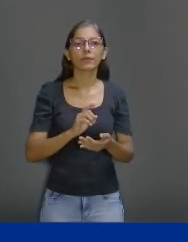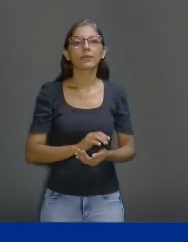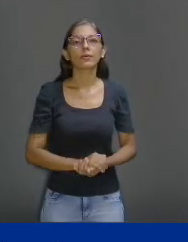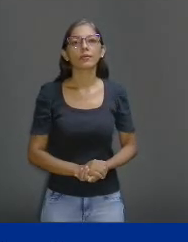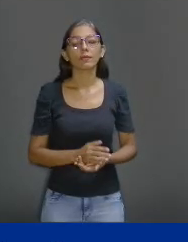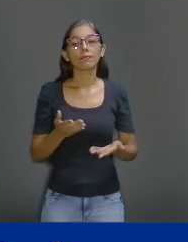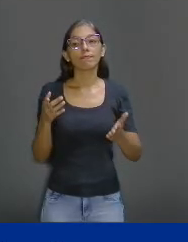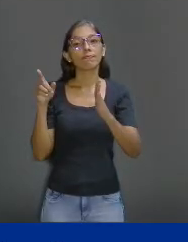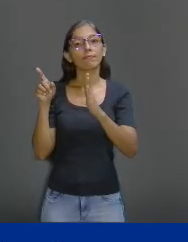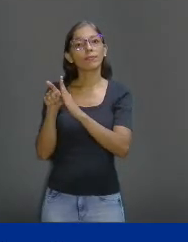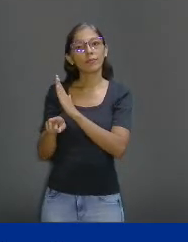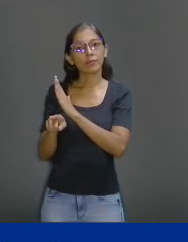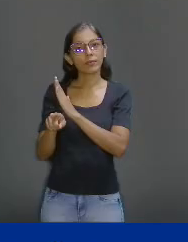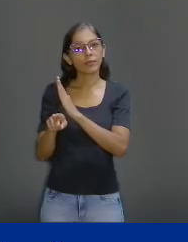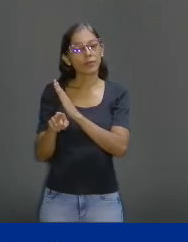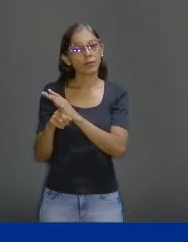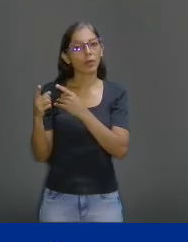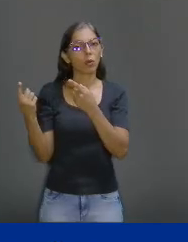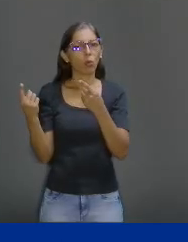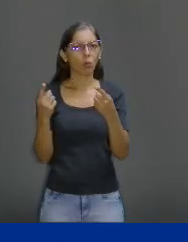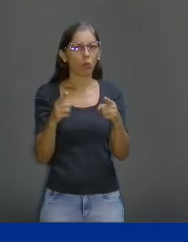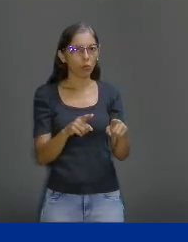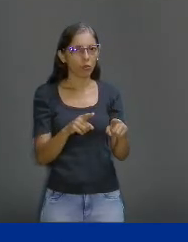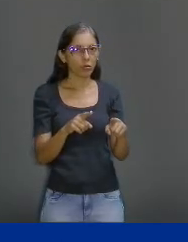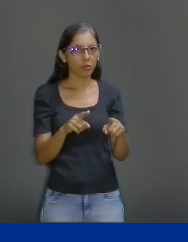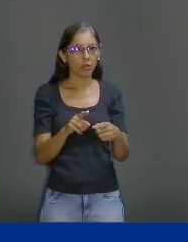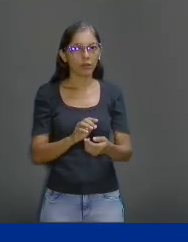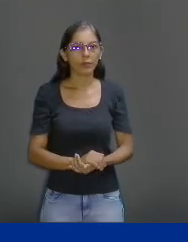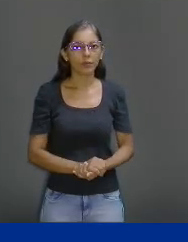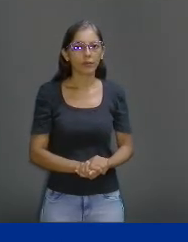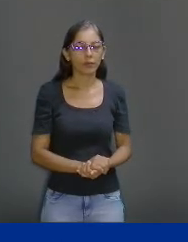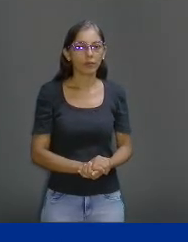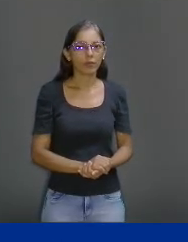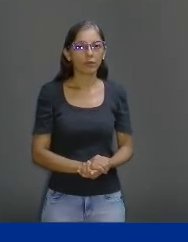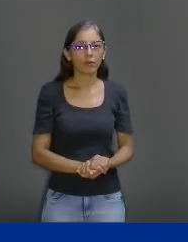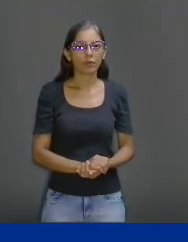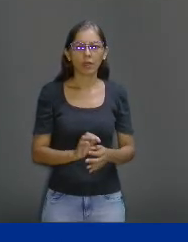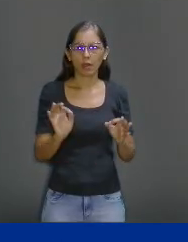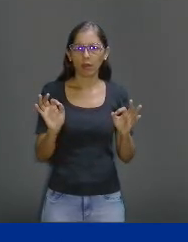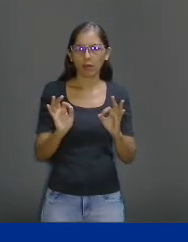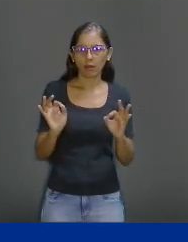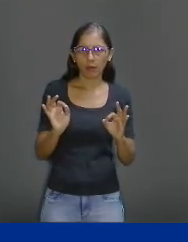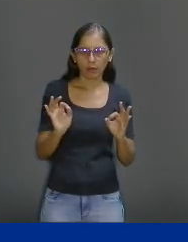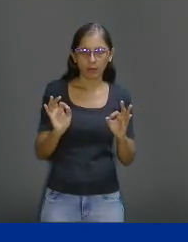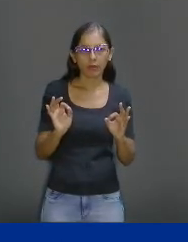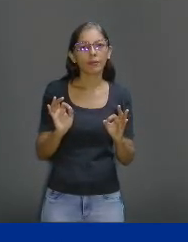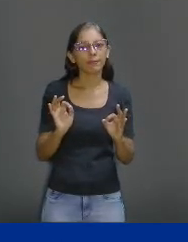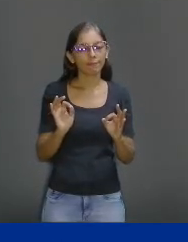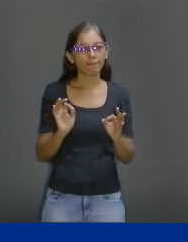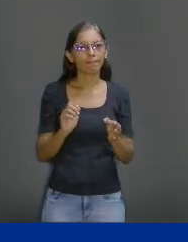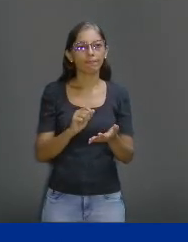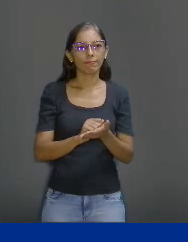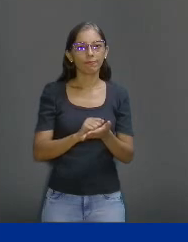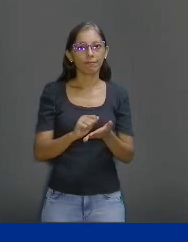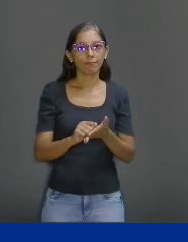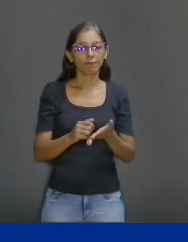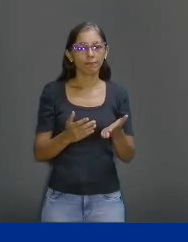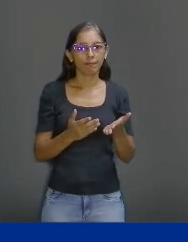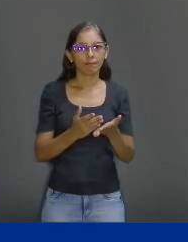há alguma objeção à aprovação. Não havendo, declaro